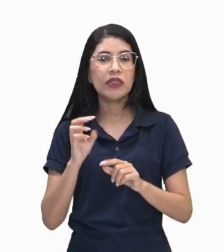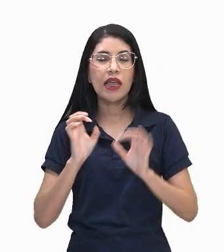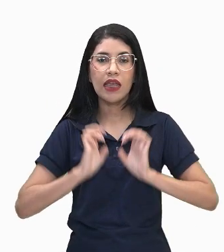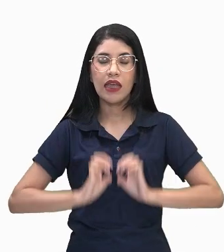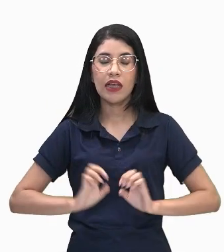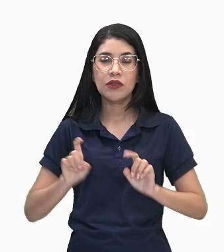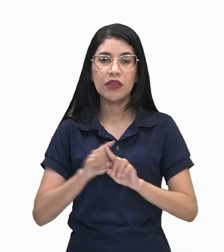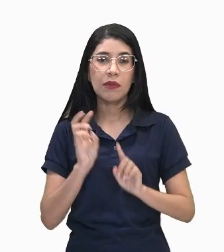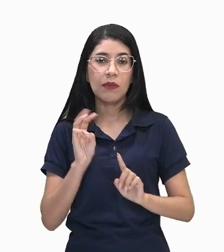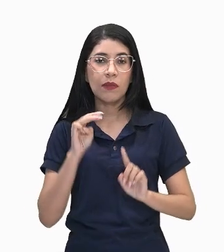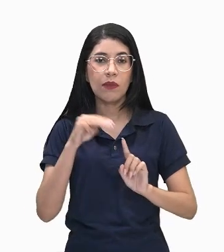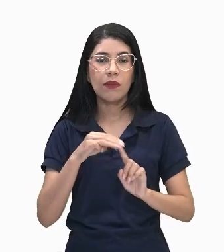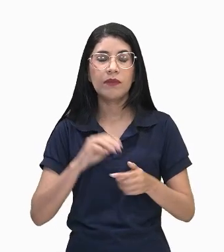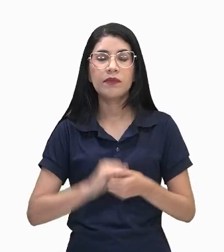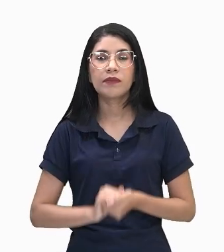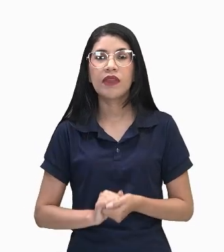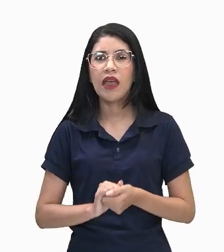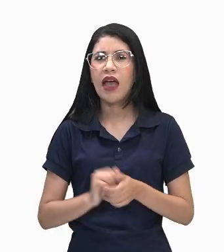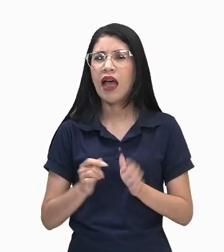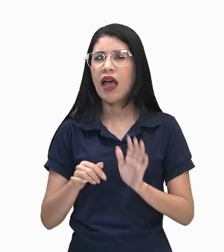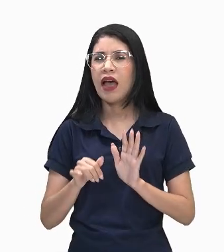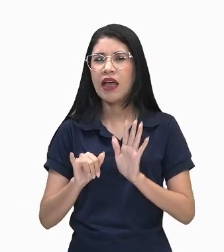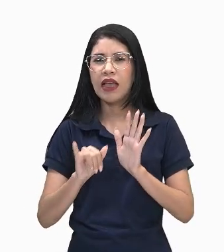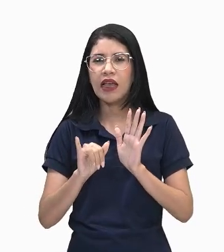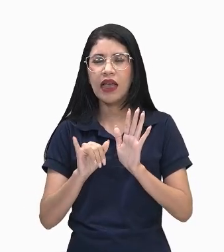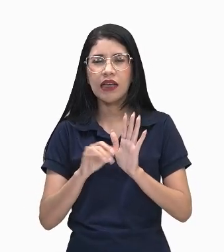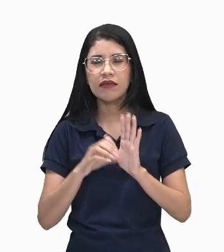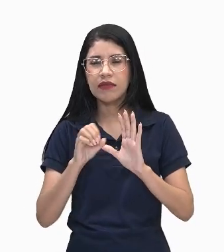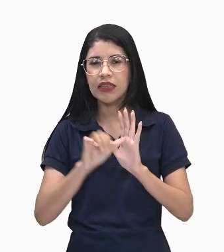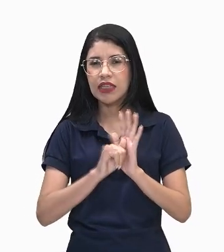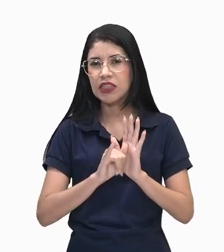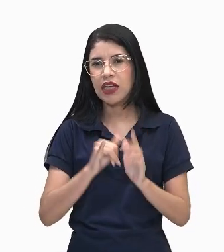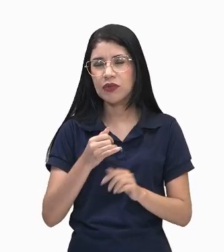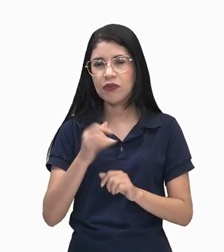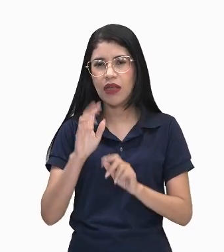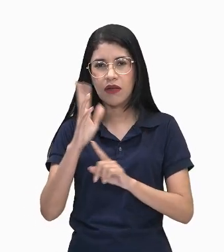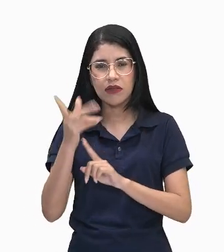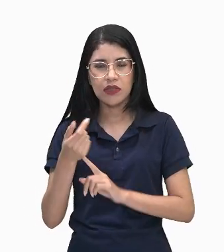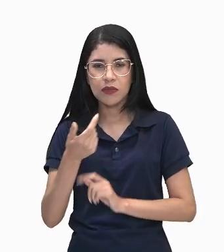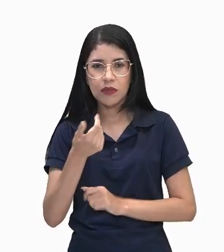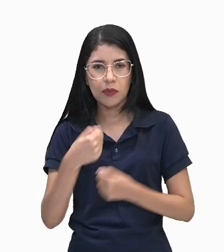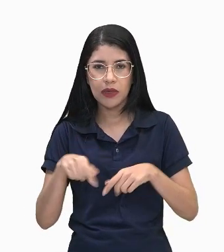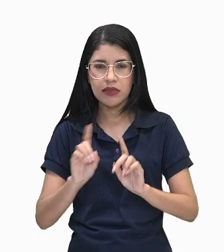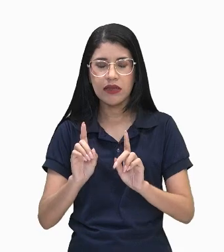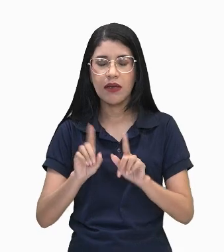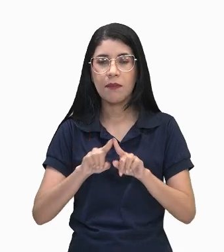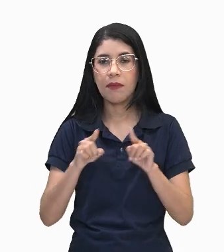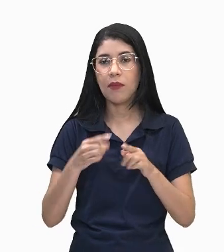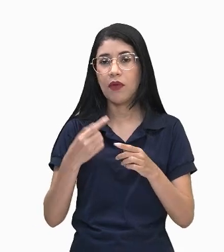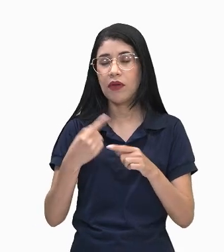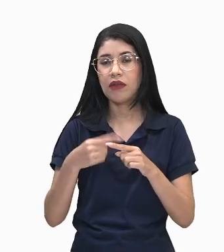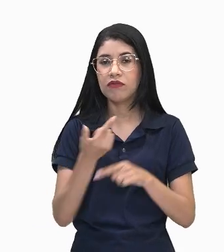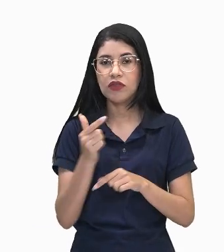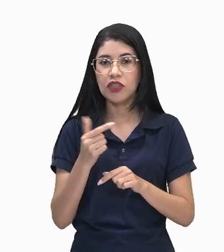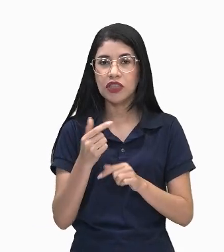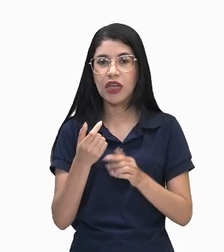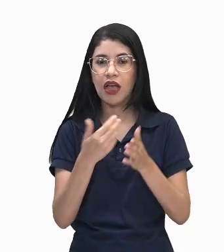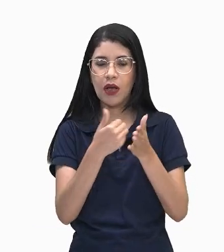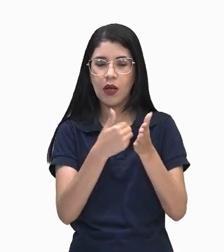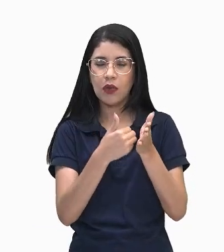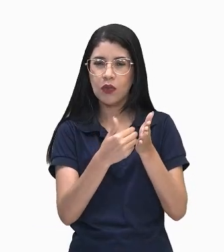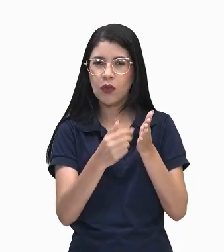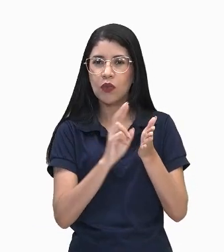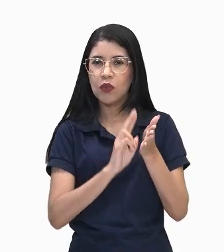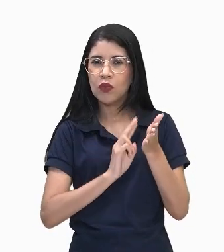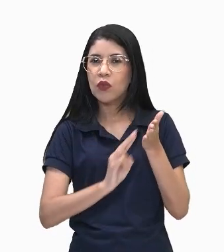do artista não era importante, por isso ele não assinava a sua obra. E agora a gente vai lá no